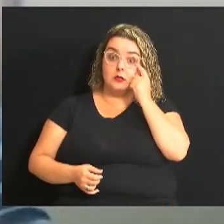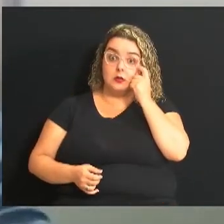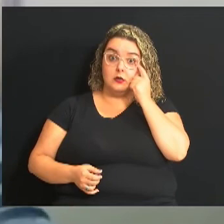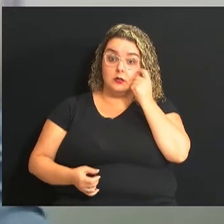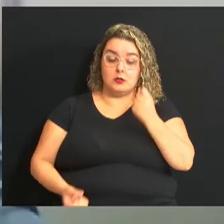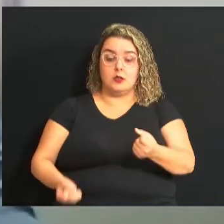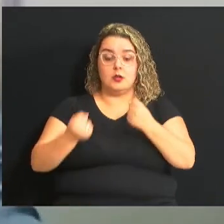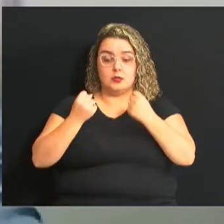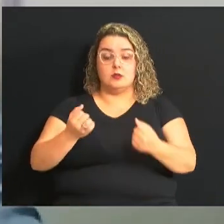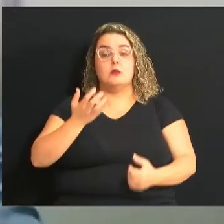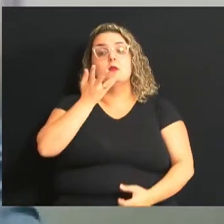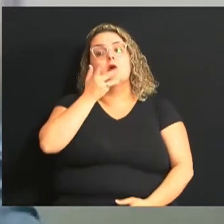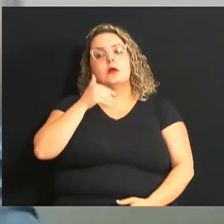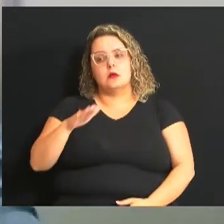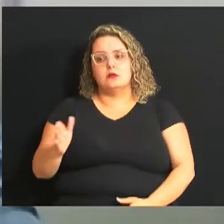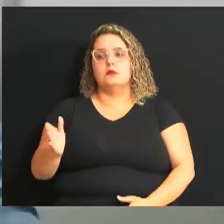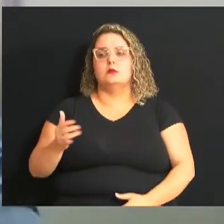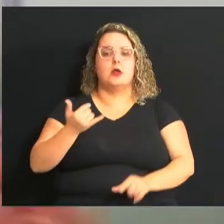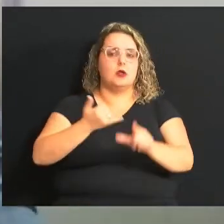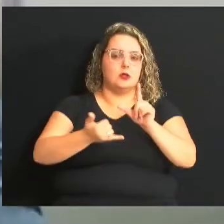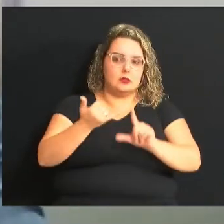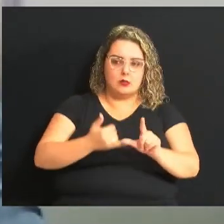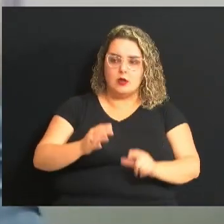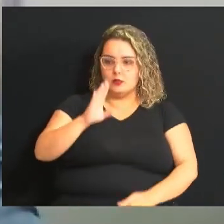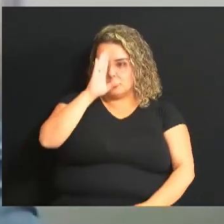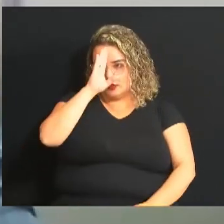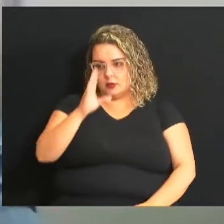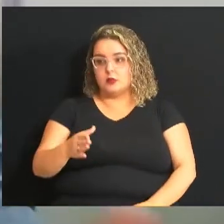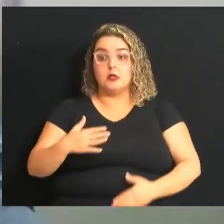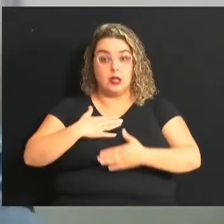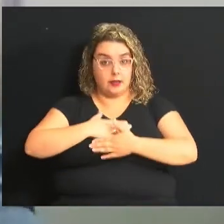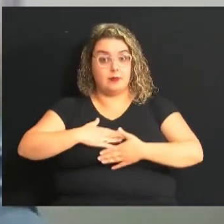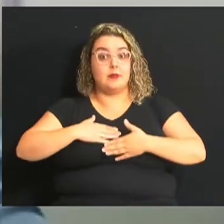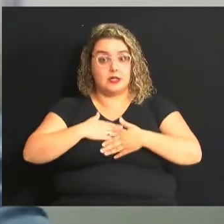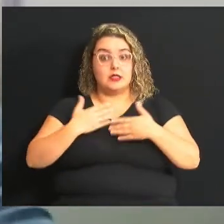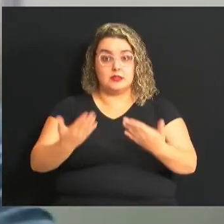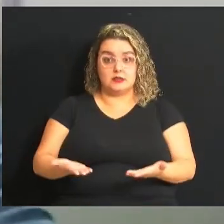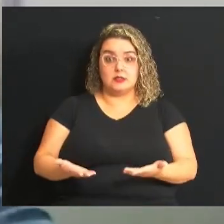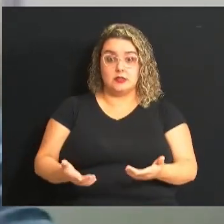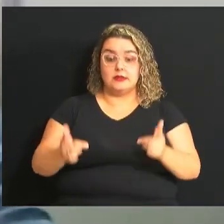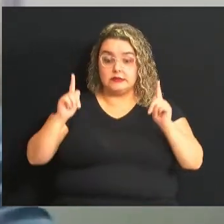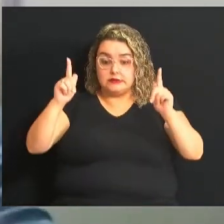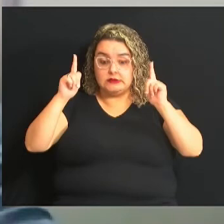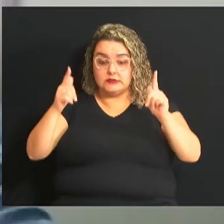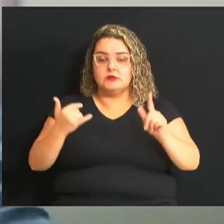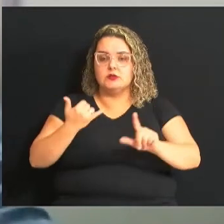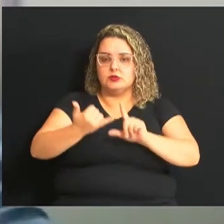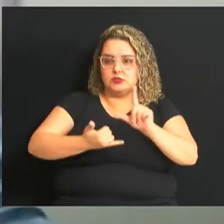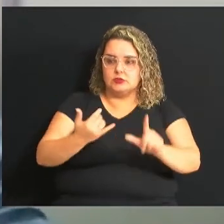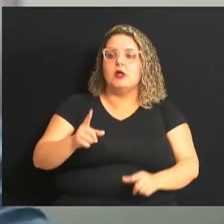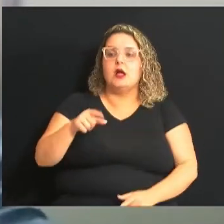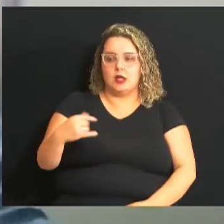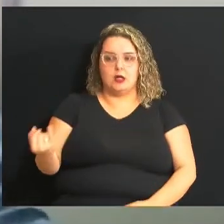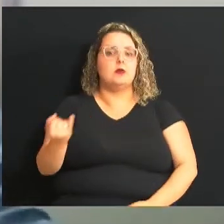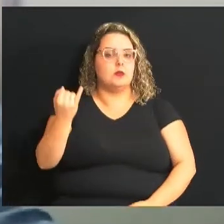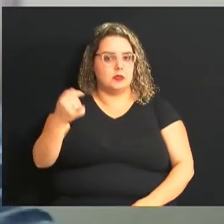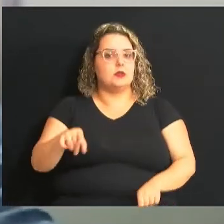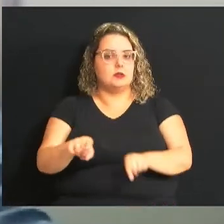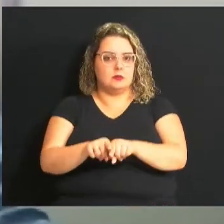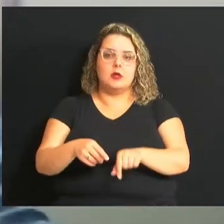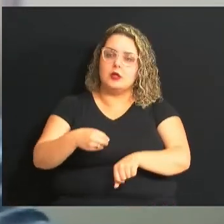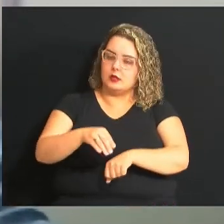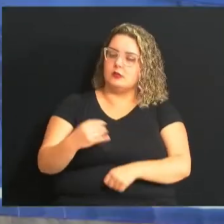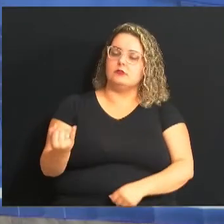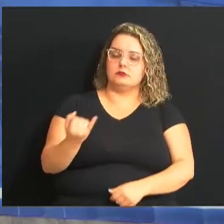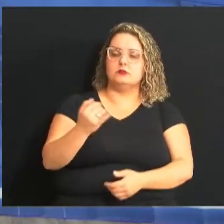criança, seja ela lúdica, principalmente para que ela tenha prazer naquilo, né? Ela se divirta com a atividade, é de extrema importância também, super indicado.